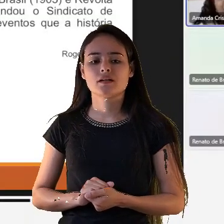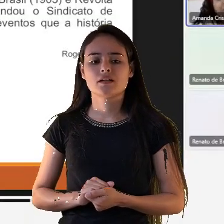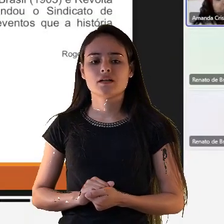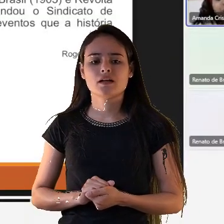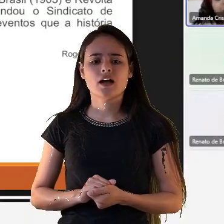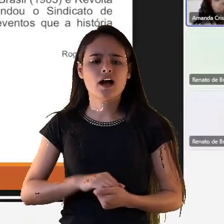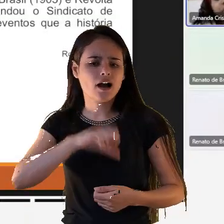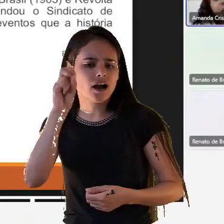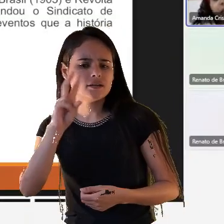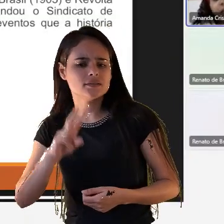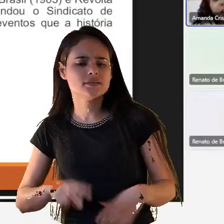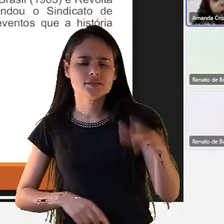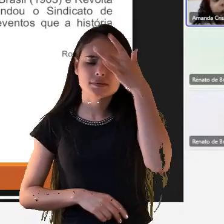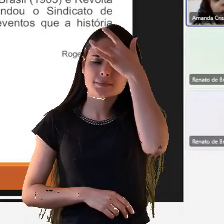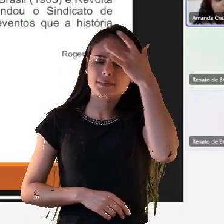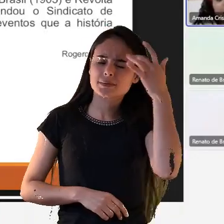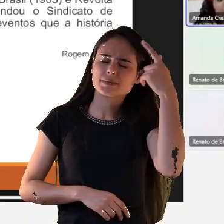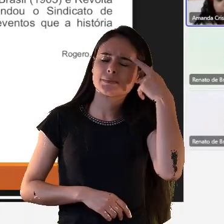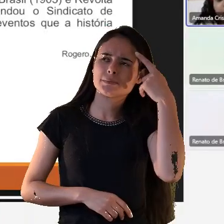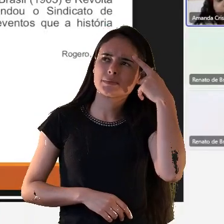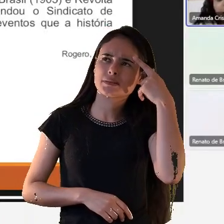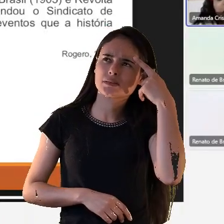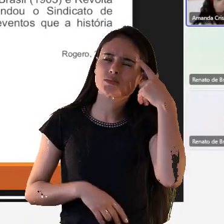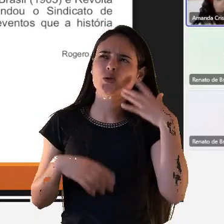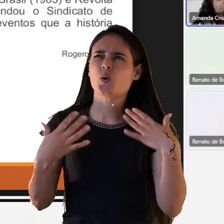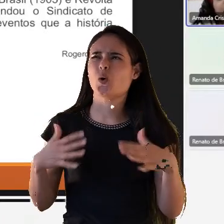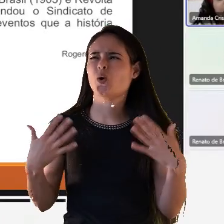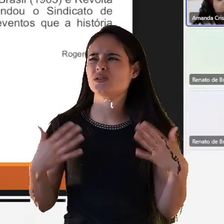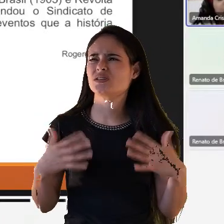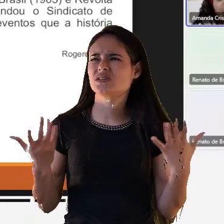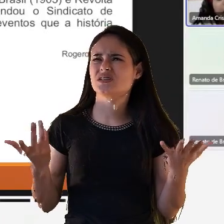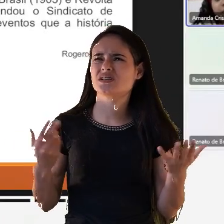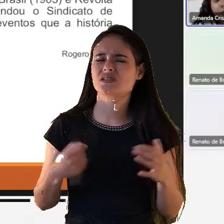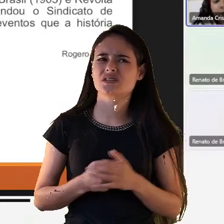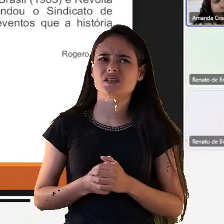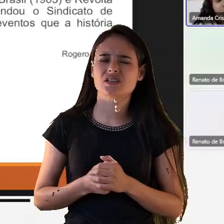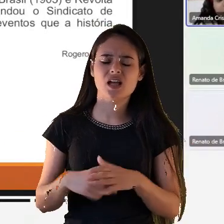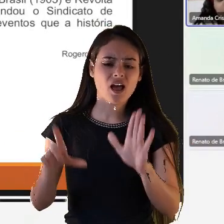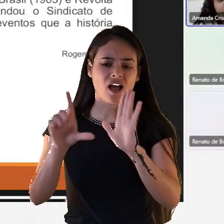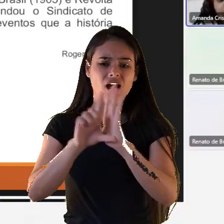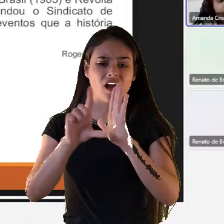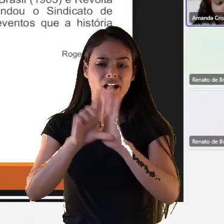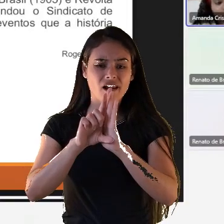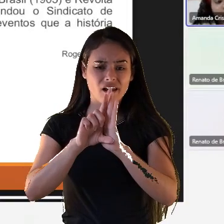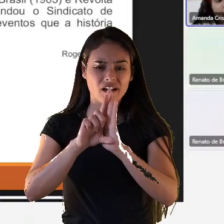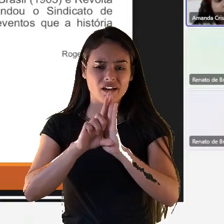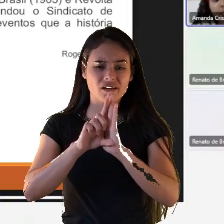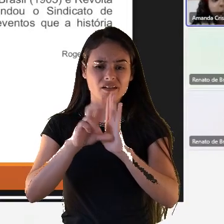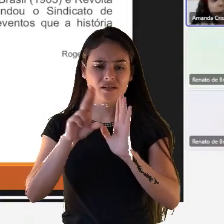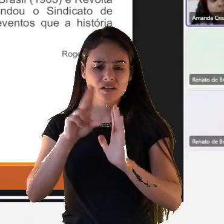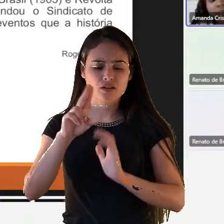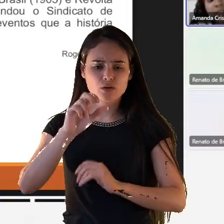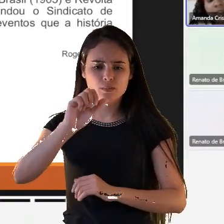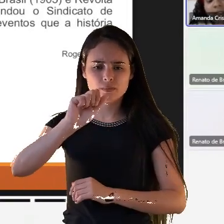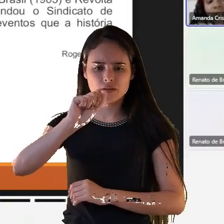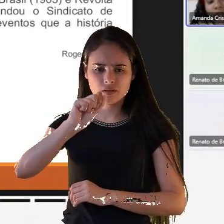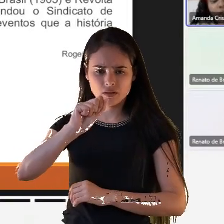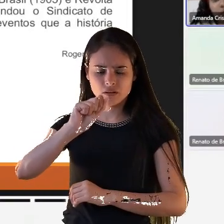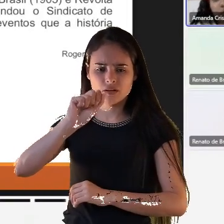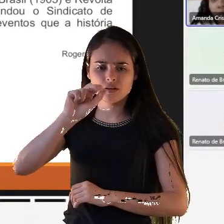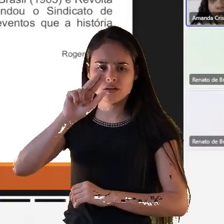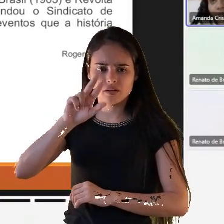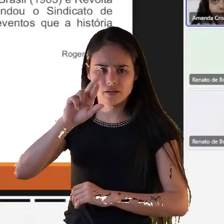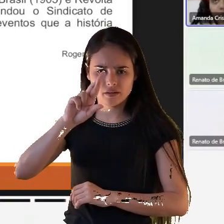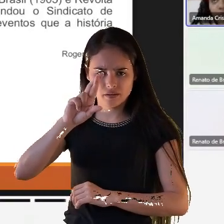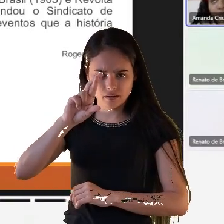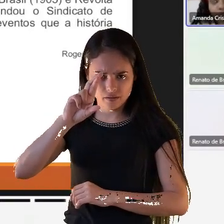que a Lei Áurea foi a grande responsável pela libertação